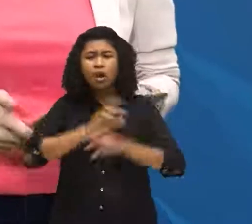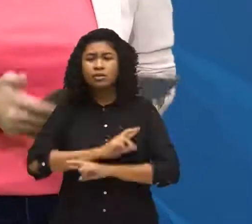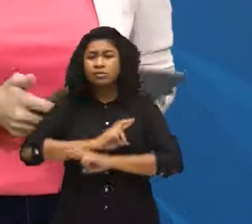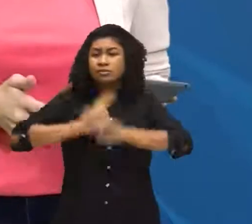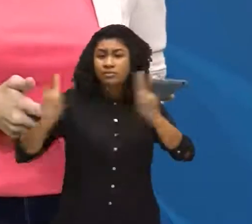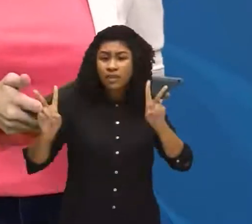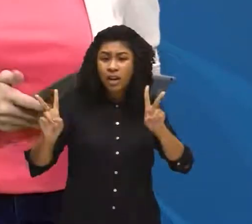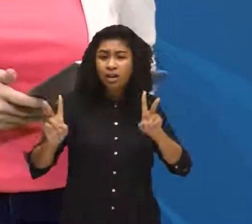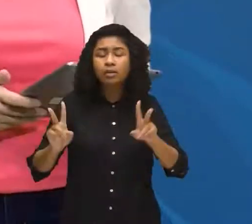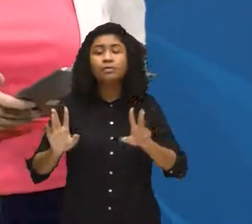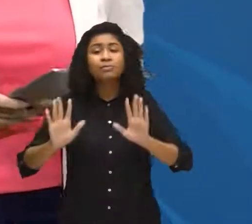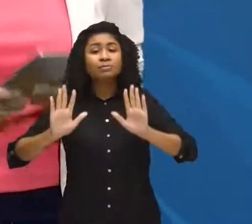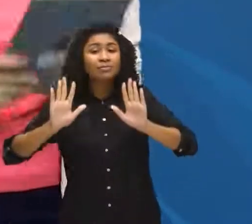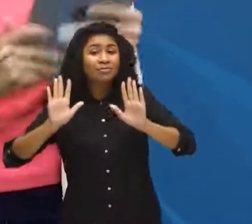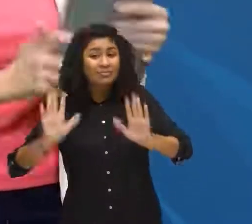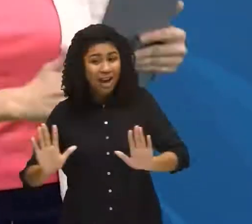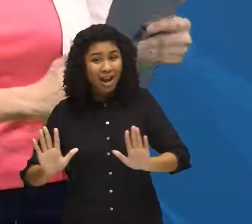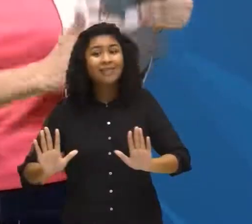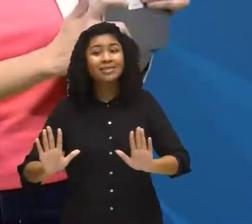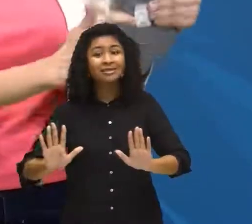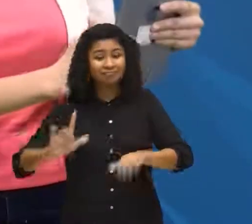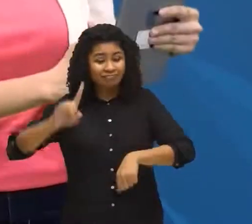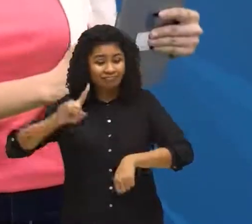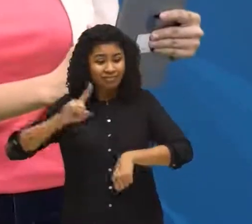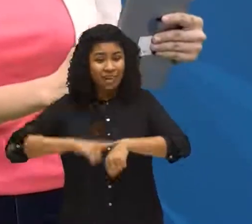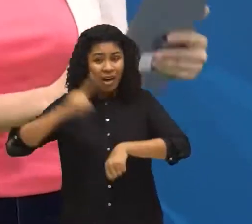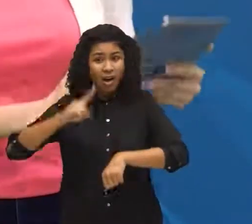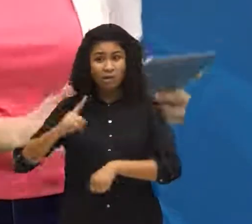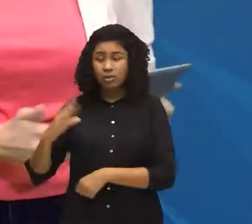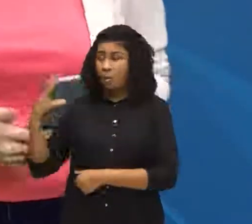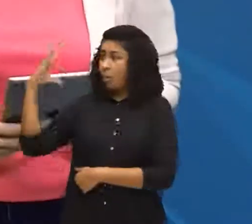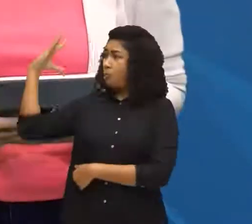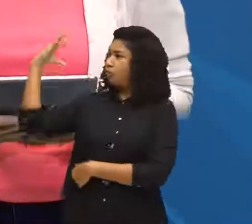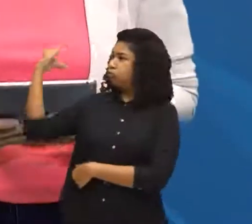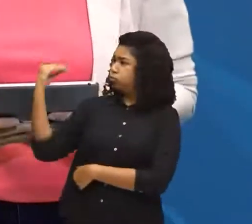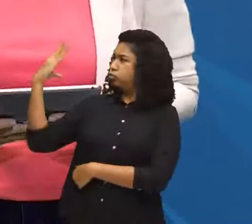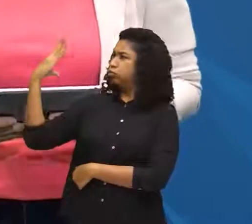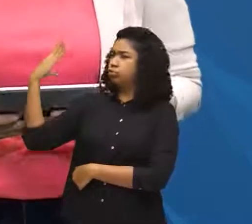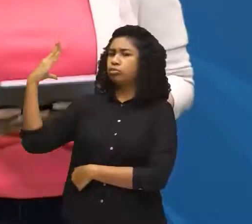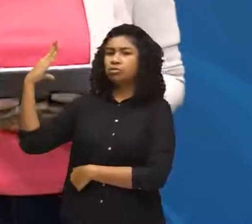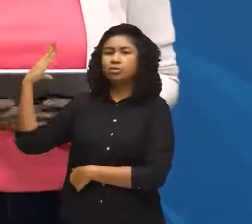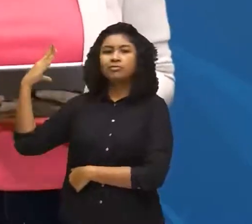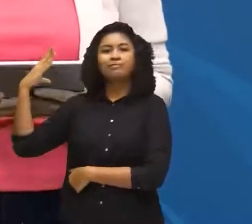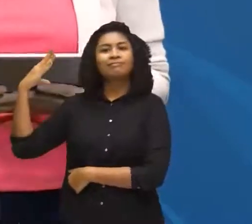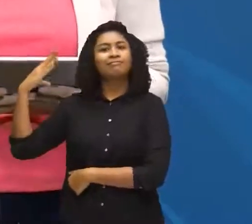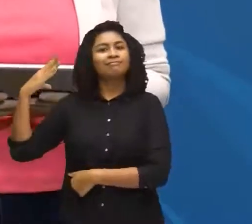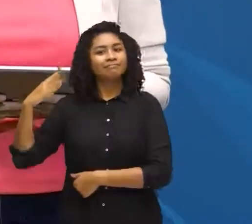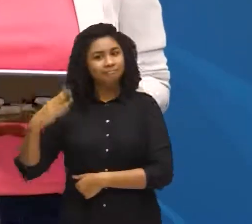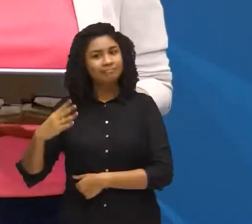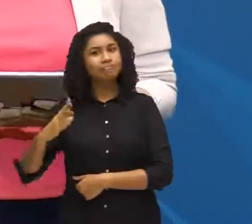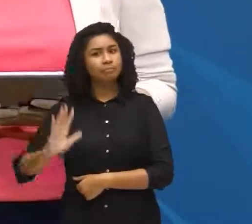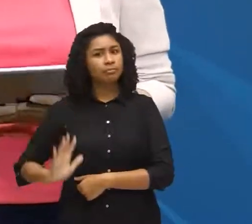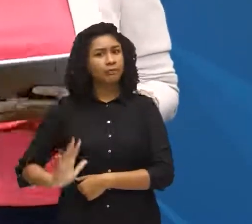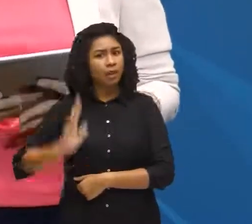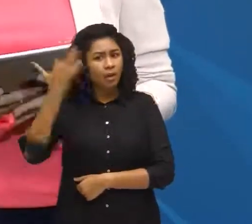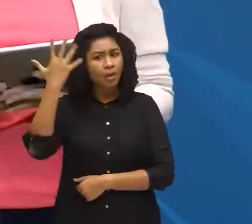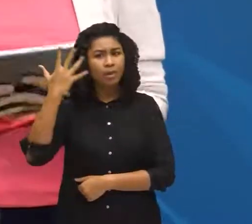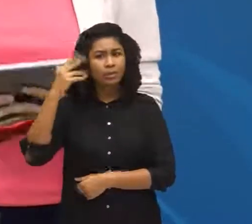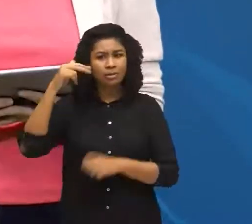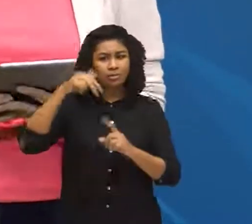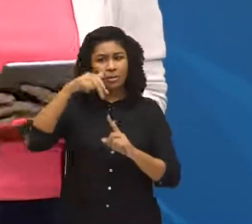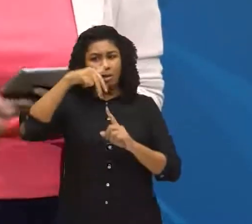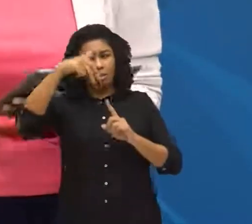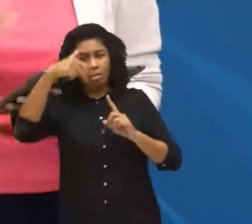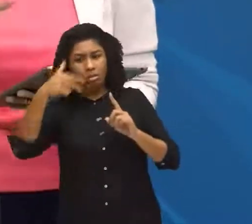aqui, o fato de você tirar uma selfie, uma foto de si mesmo nessas situações, causa muitos acidentes e